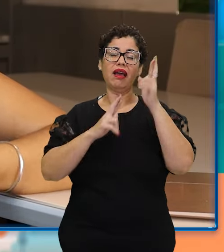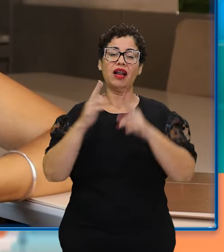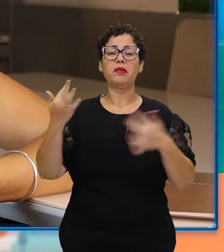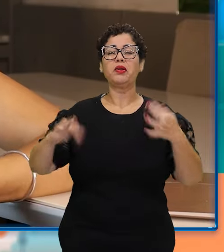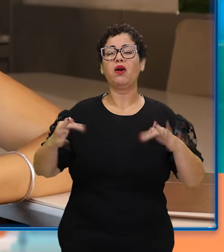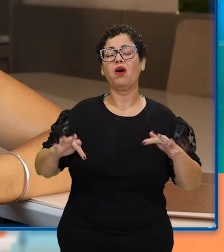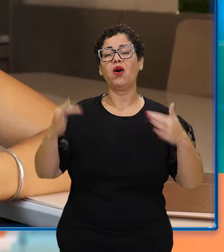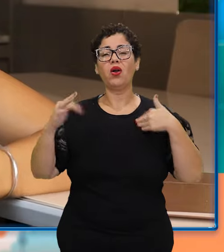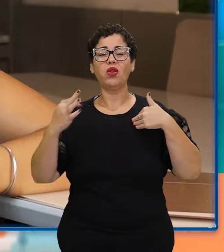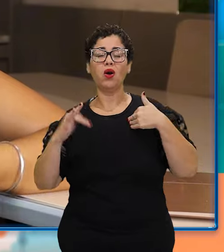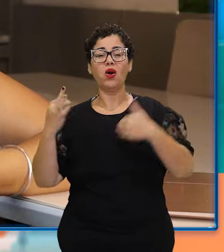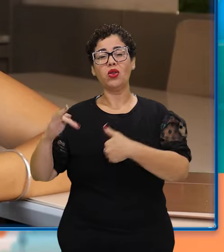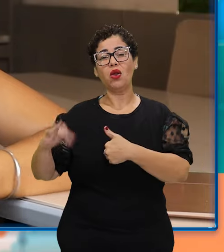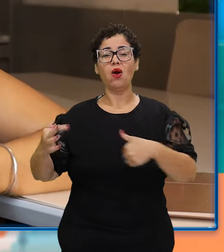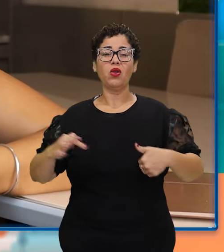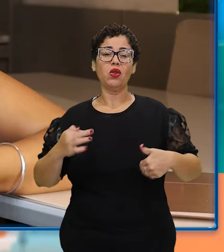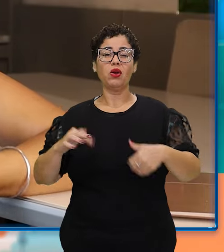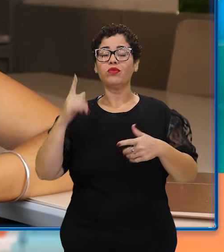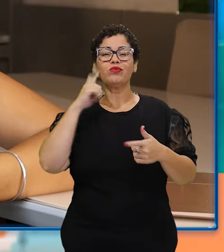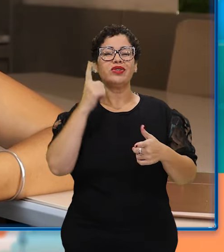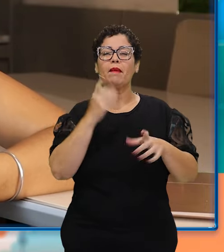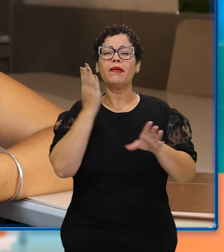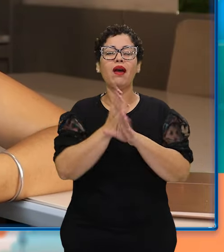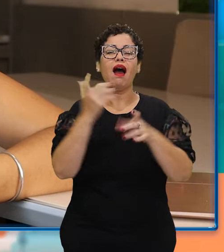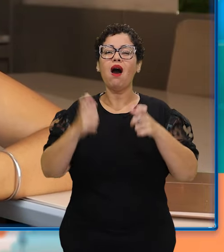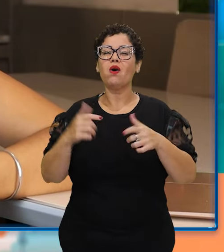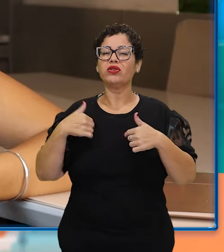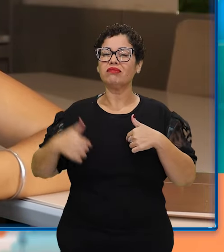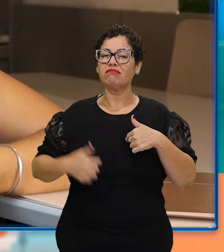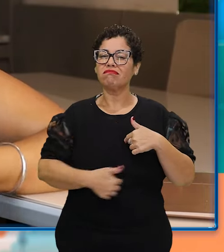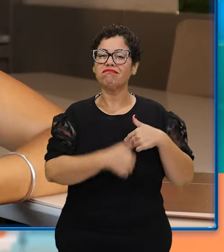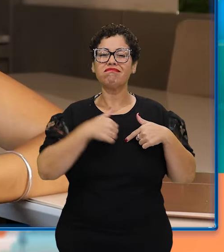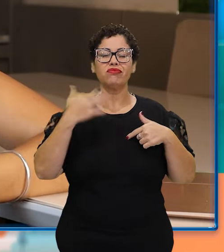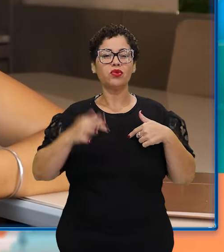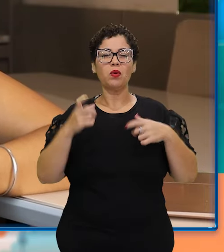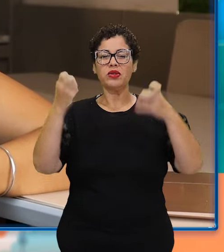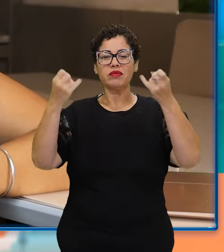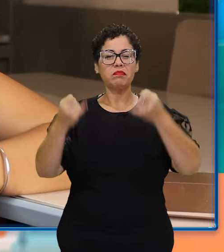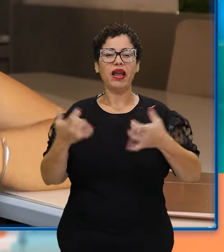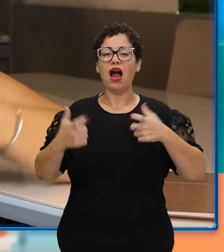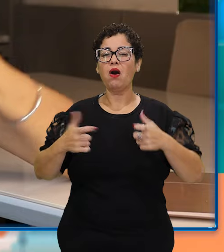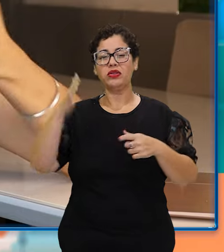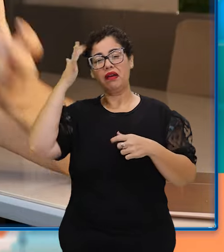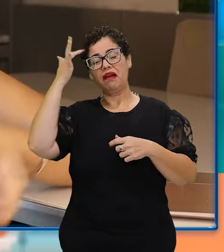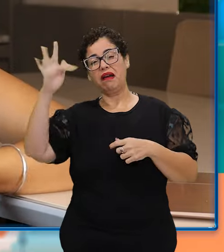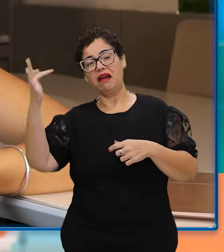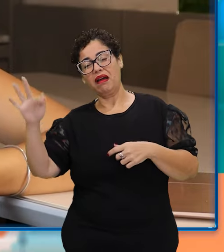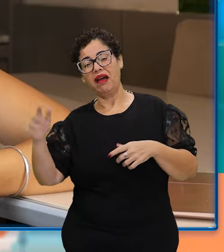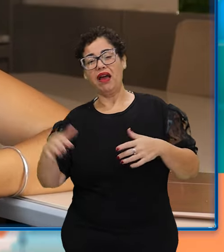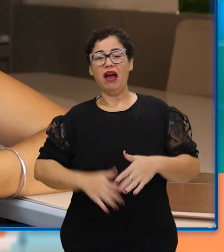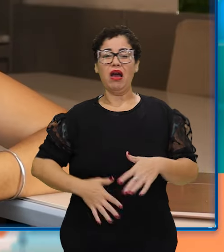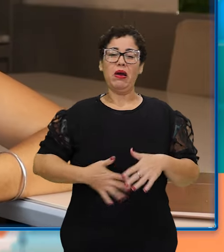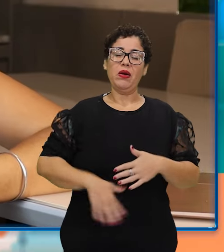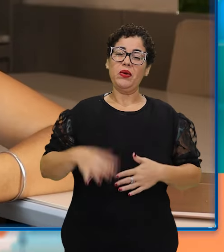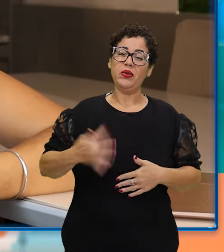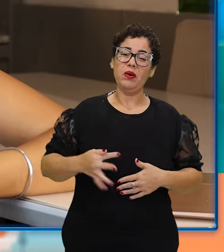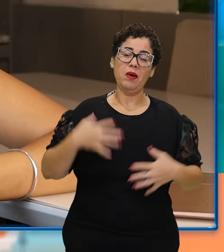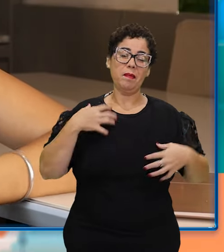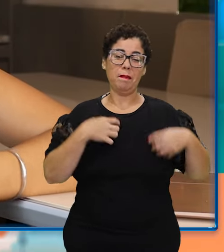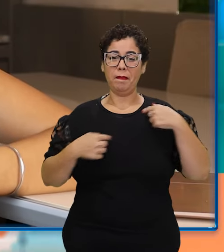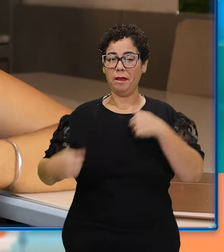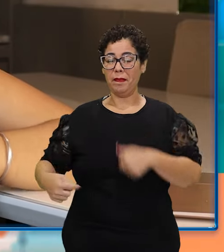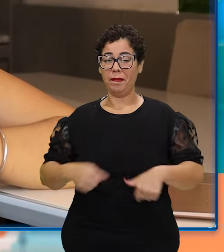de dores e aí não tem ali uma raiz orgânica, não tem muito como explicar aquela dor, é uma dor de cabeça, é uma dor de barriga